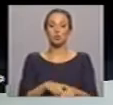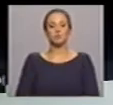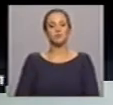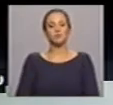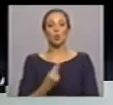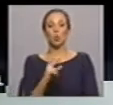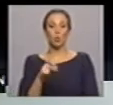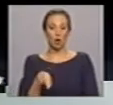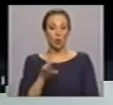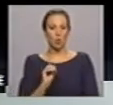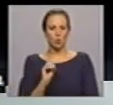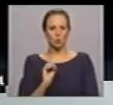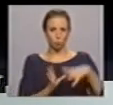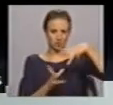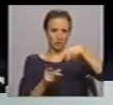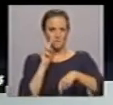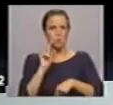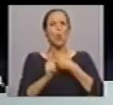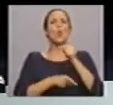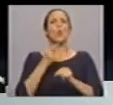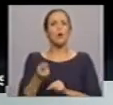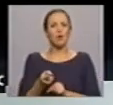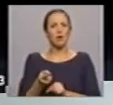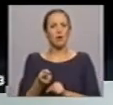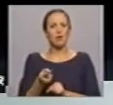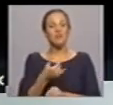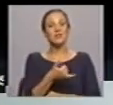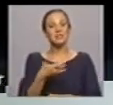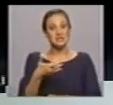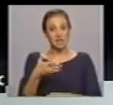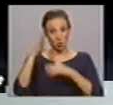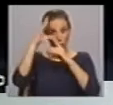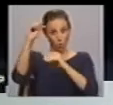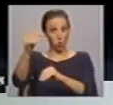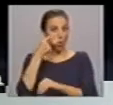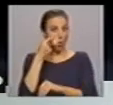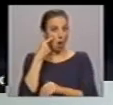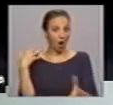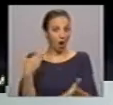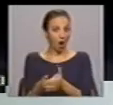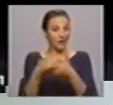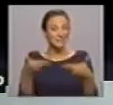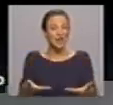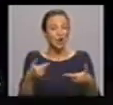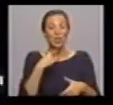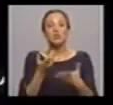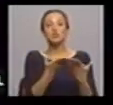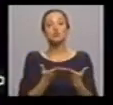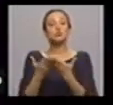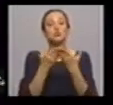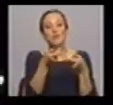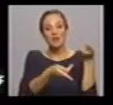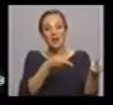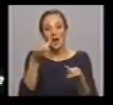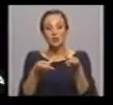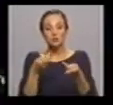Urano, e em Urano nós encontramos 27 luas conhecidas para já, e o que diz este estudo, analisando as órbitas precisamente